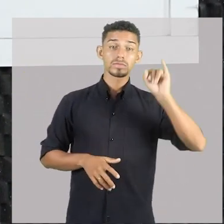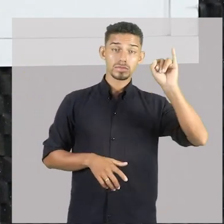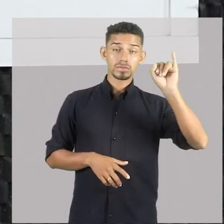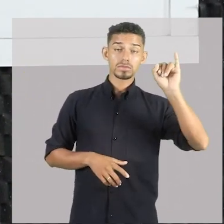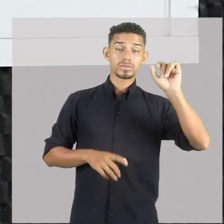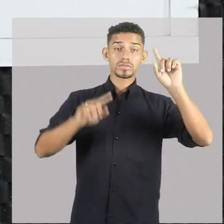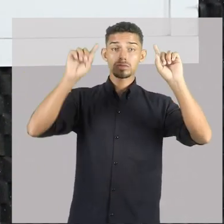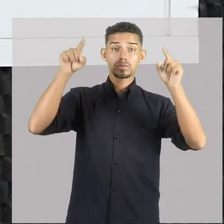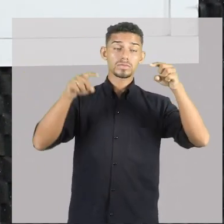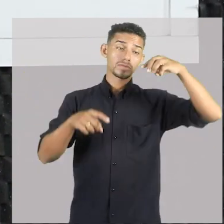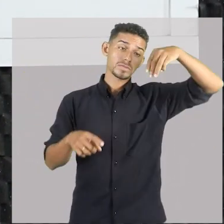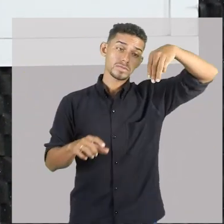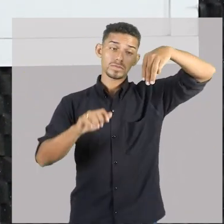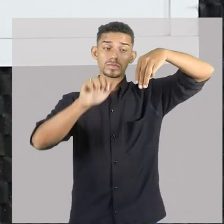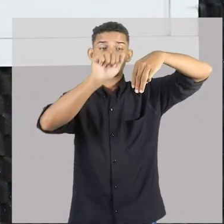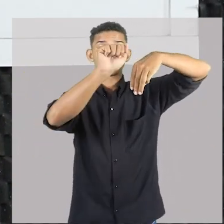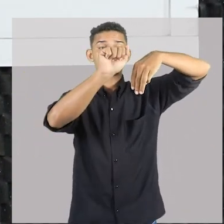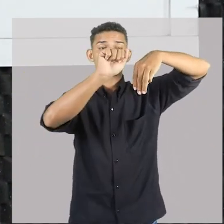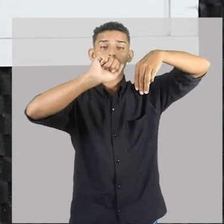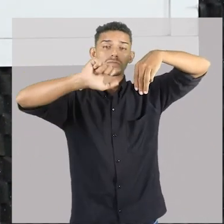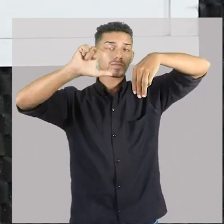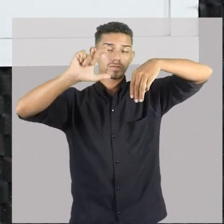em miliamperes,